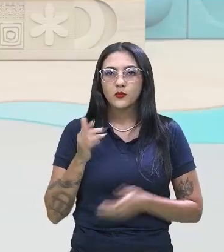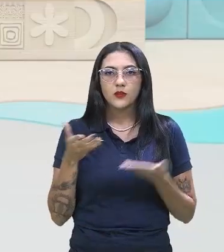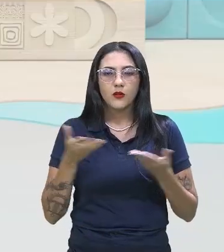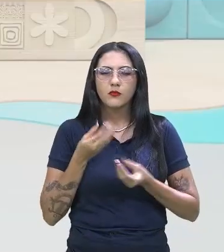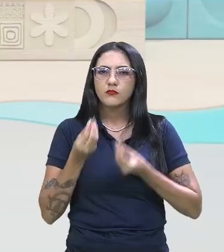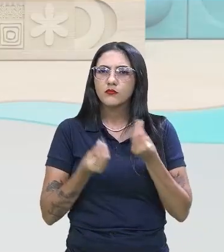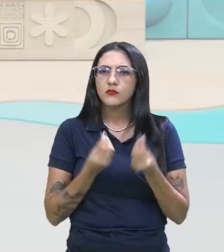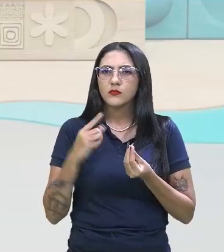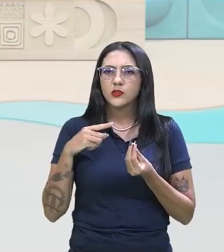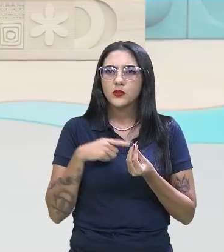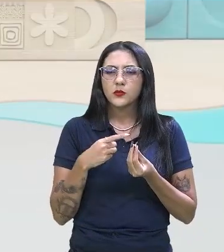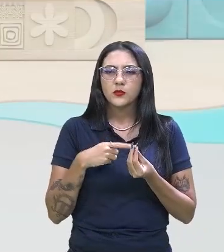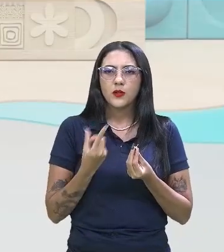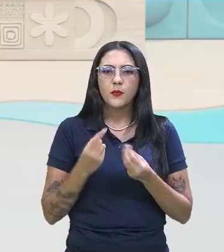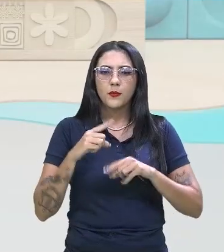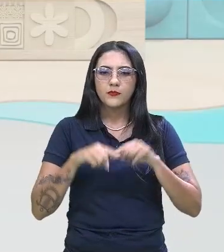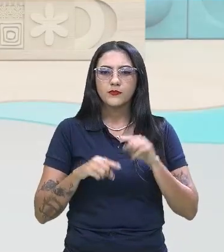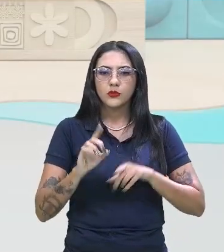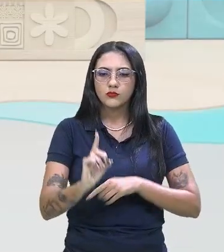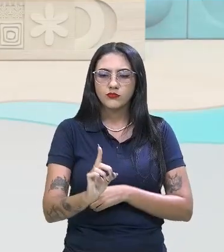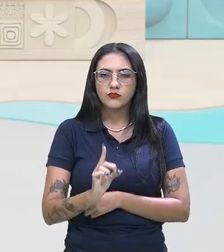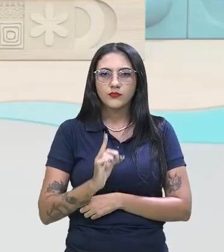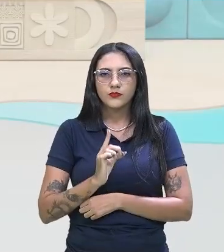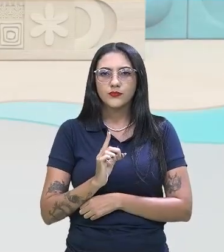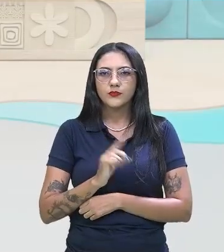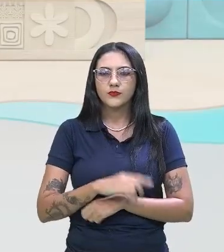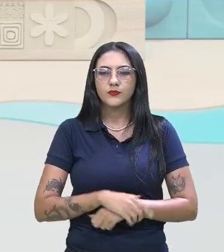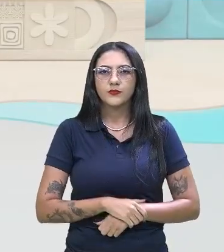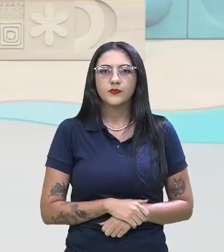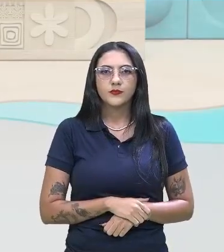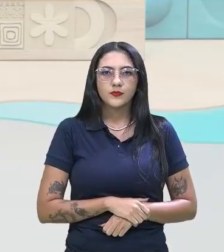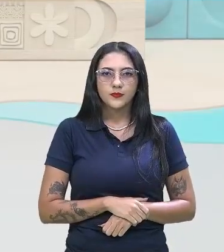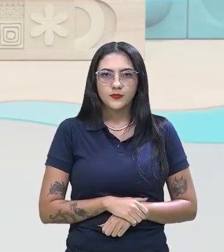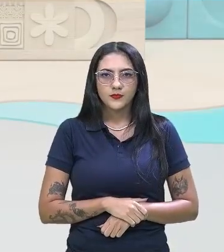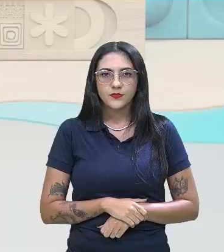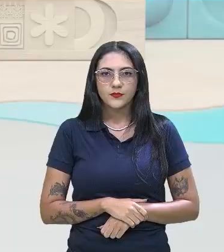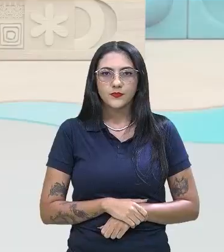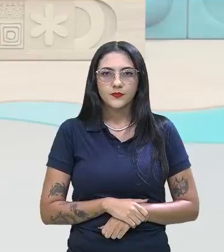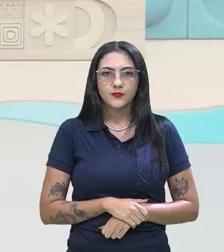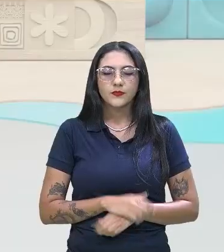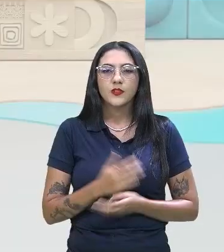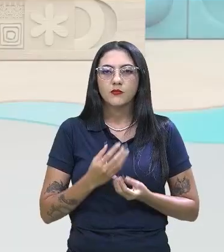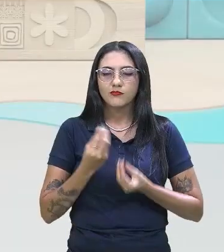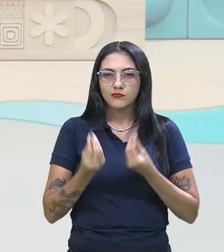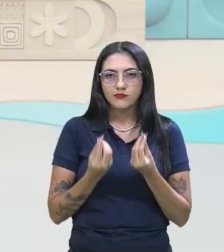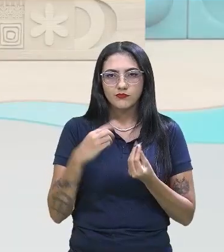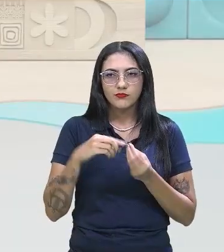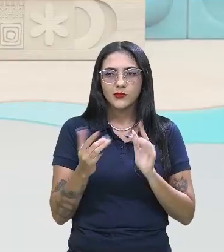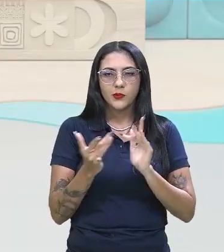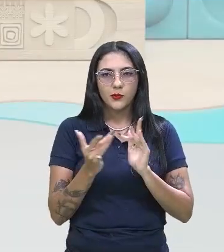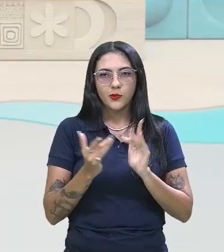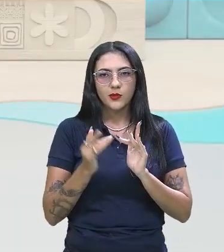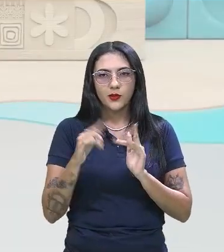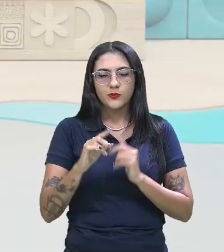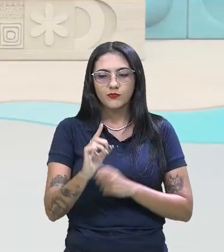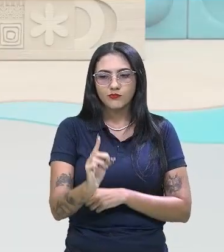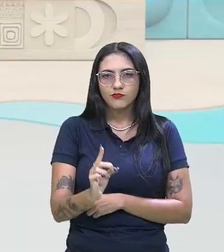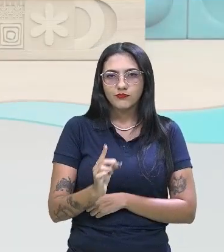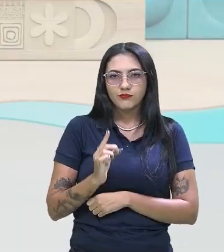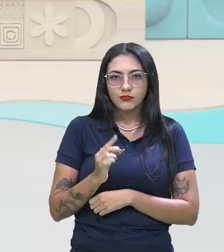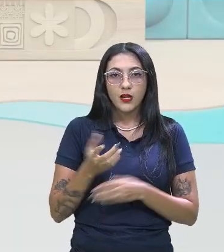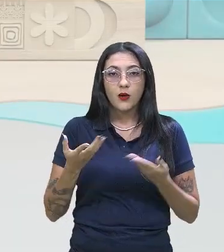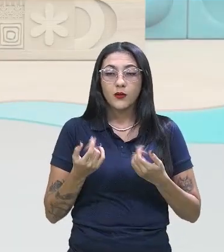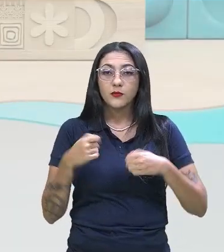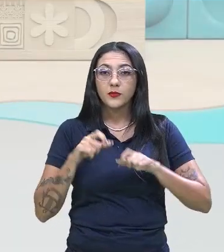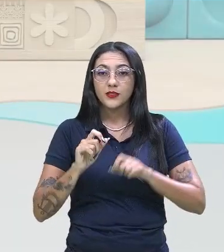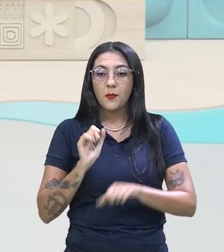recepção. Então, a recepção é a forma de você receber essa bola. Então, ocorre a desaceleração